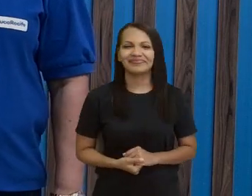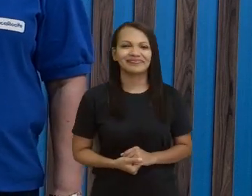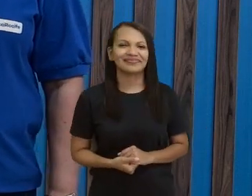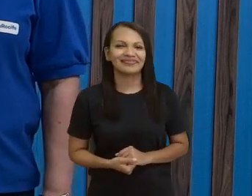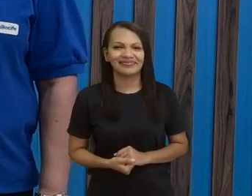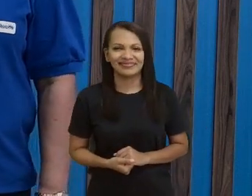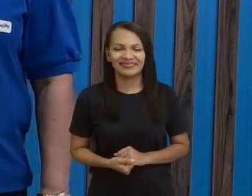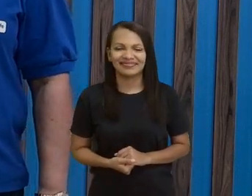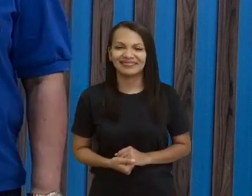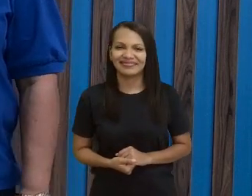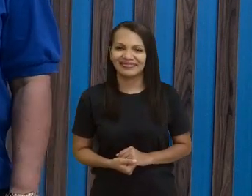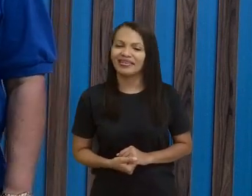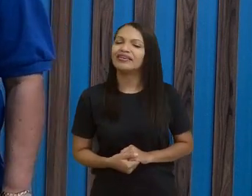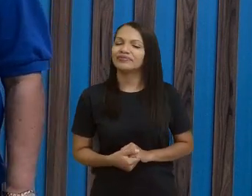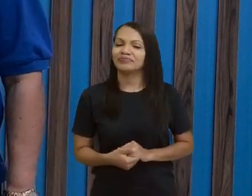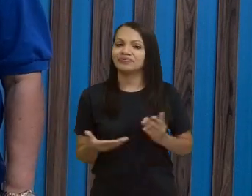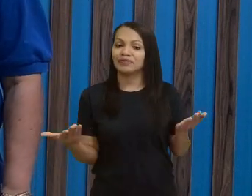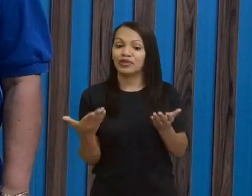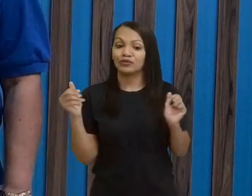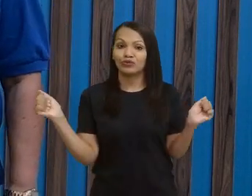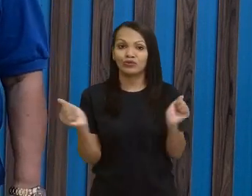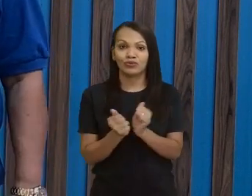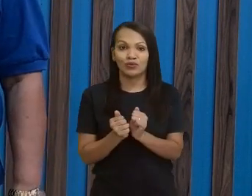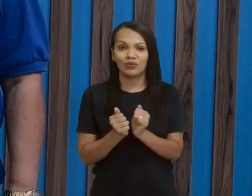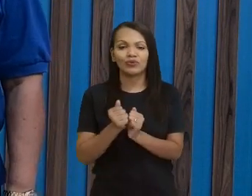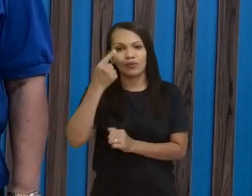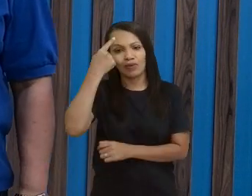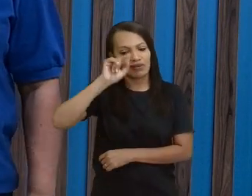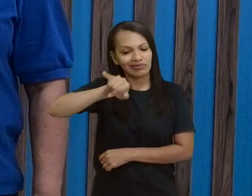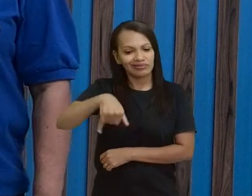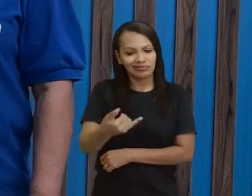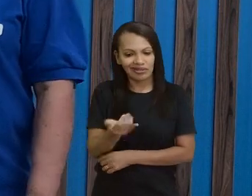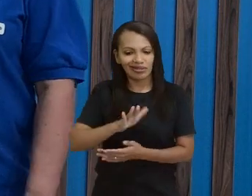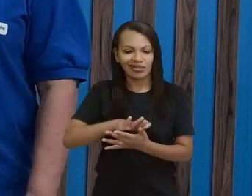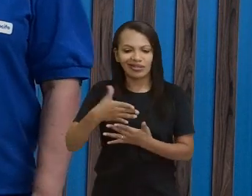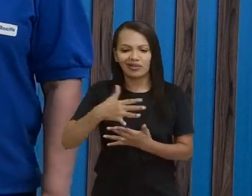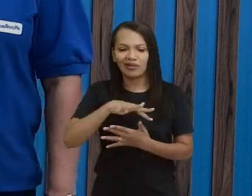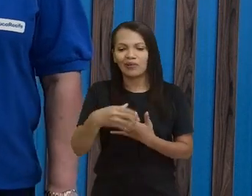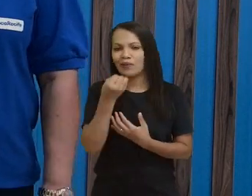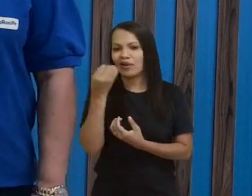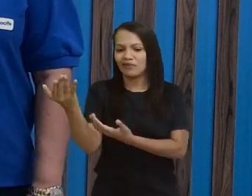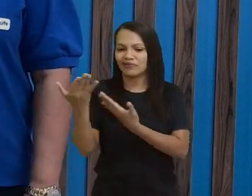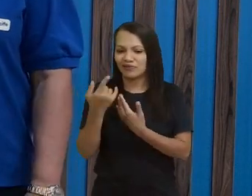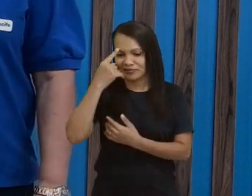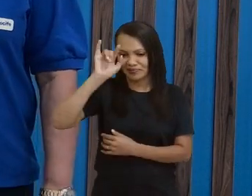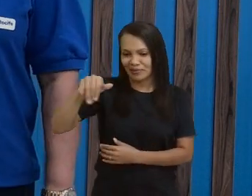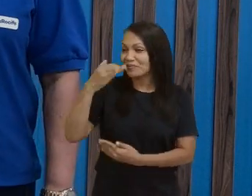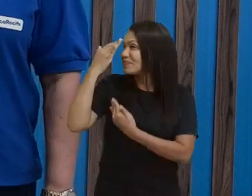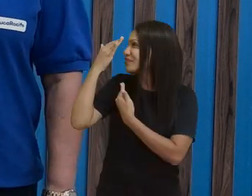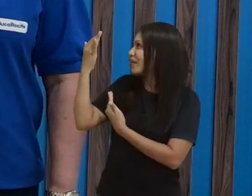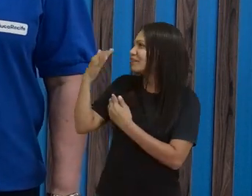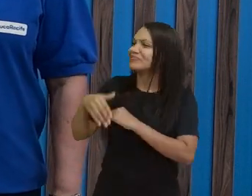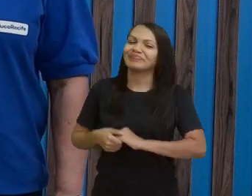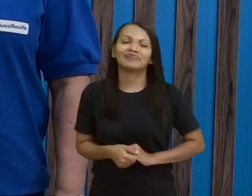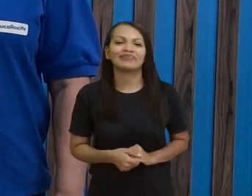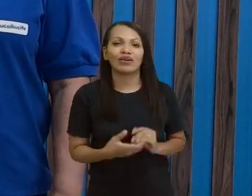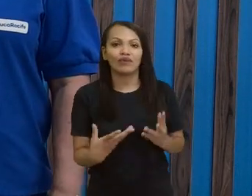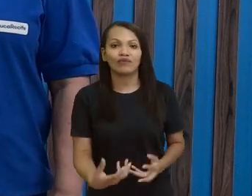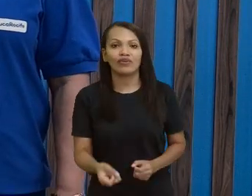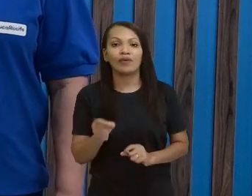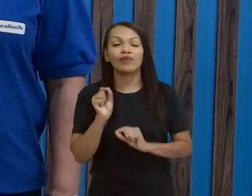esse. Temos Jéssica para fazer a nossa tradução em Libras. Seja bem-vinda, Jéssica. Gente, vamos